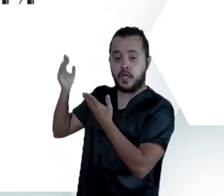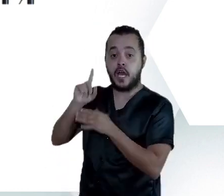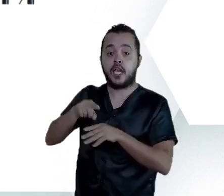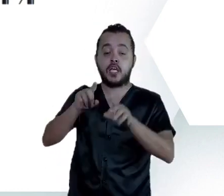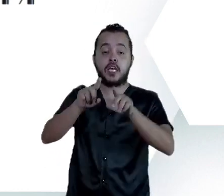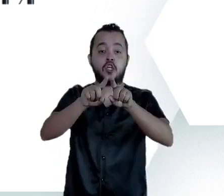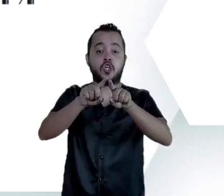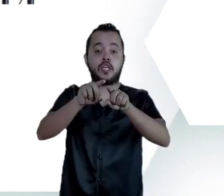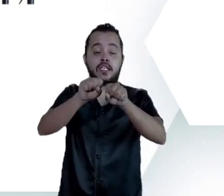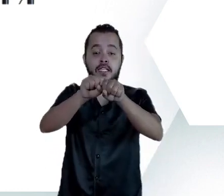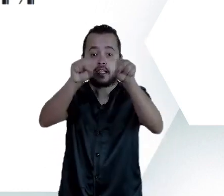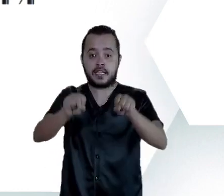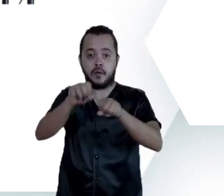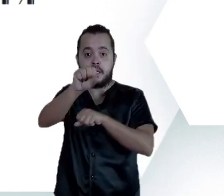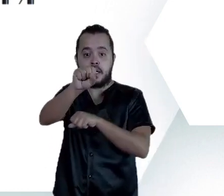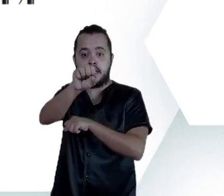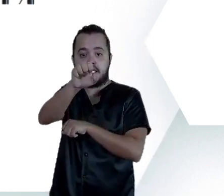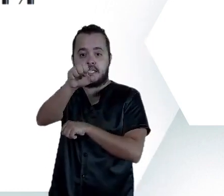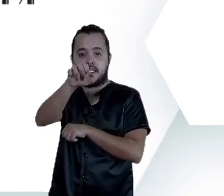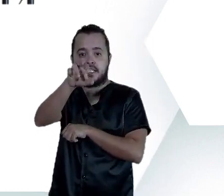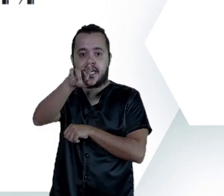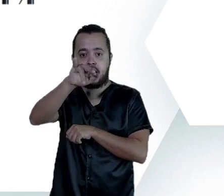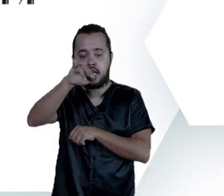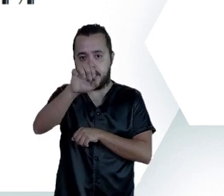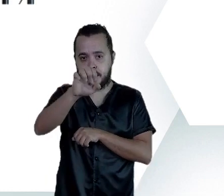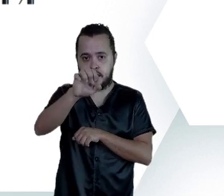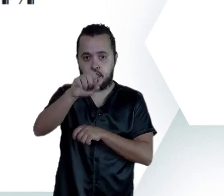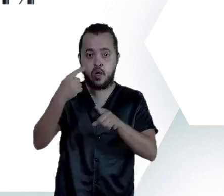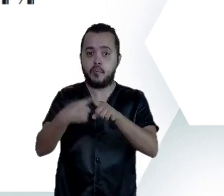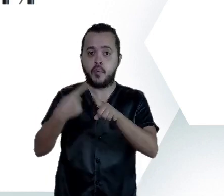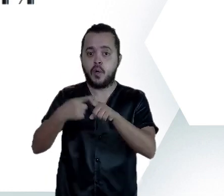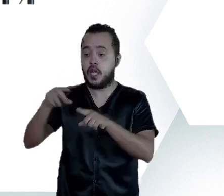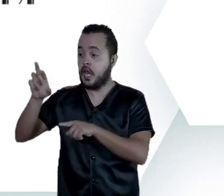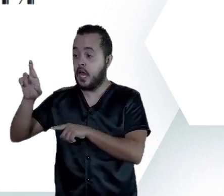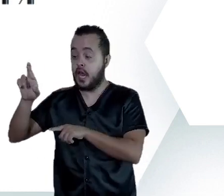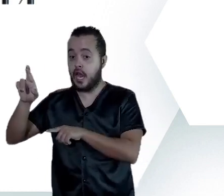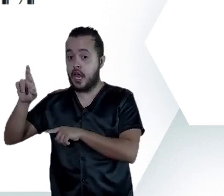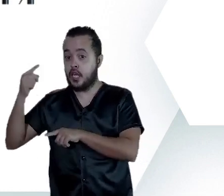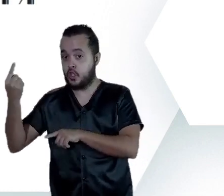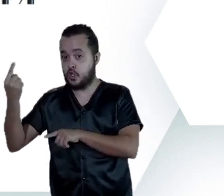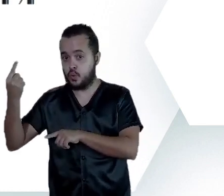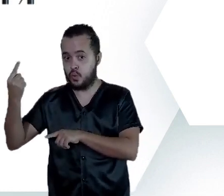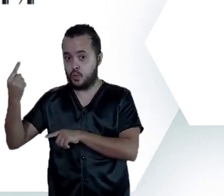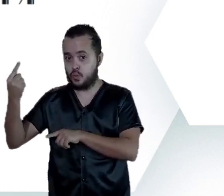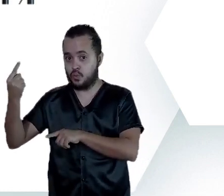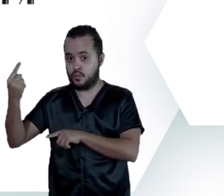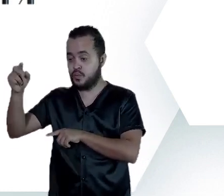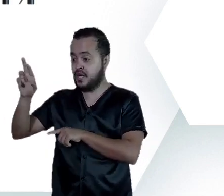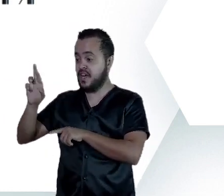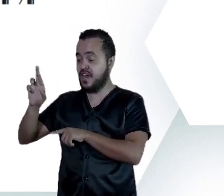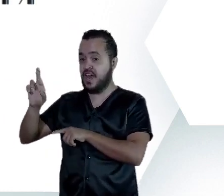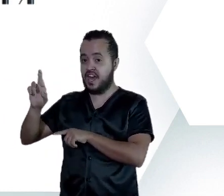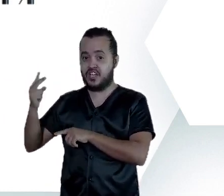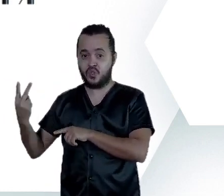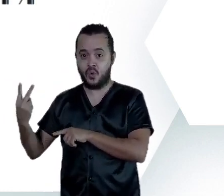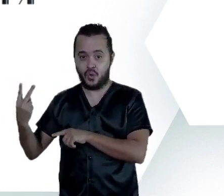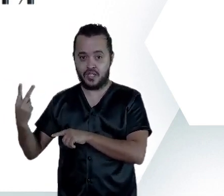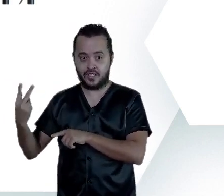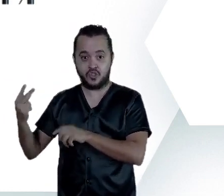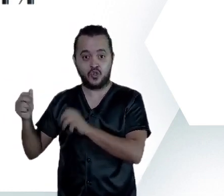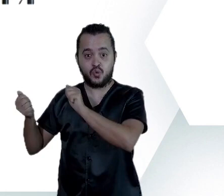circuito série porque nós temos a carga R1, tá, em série com a carga